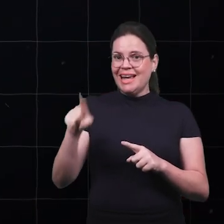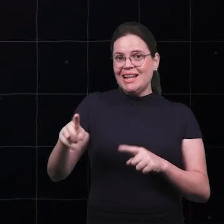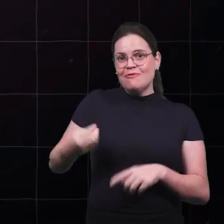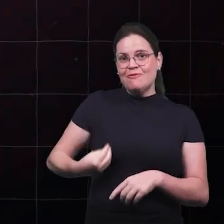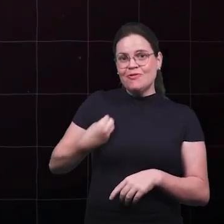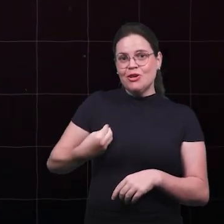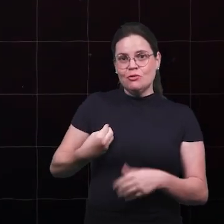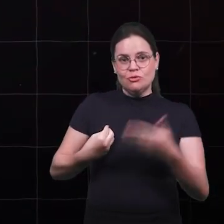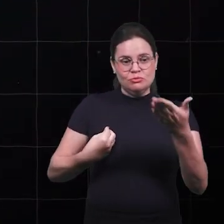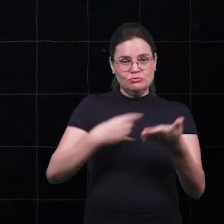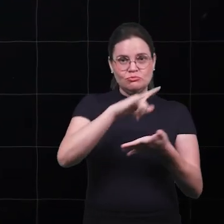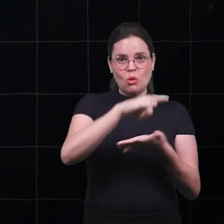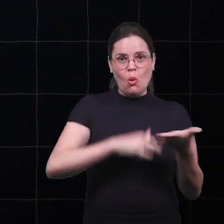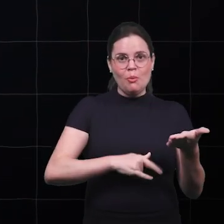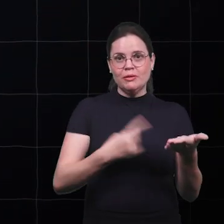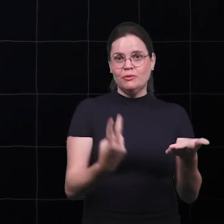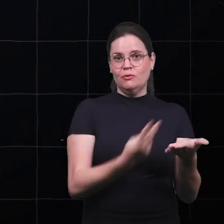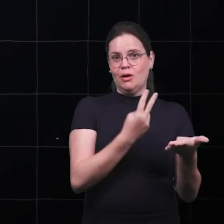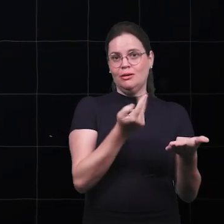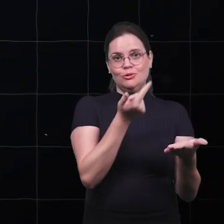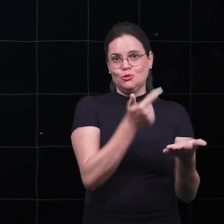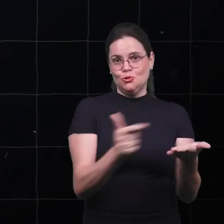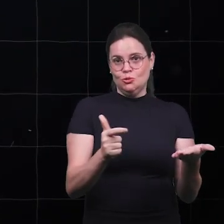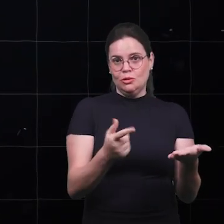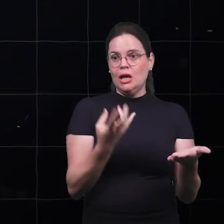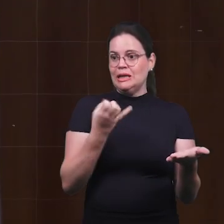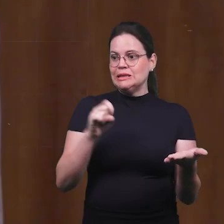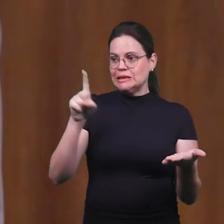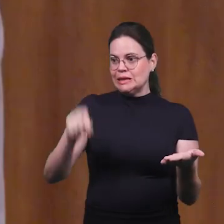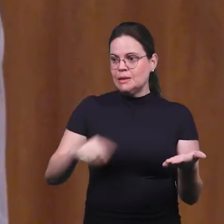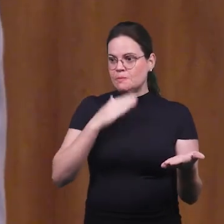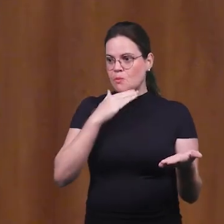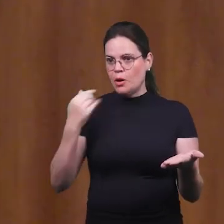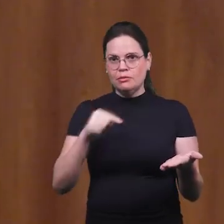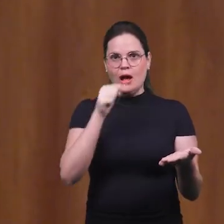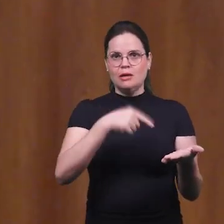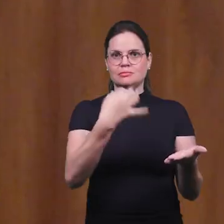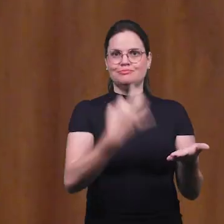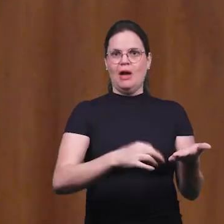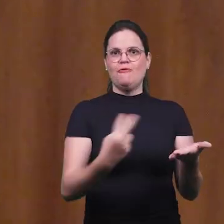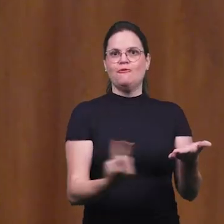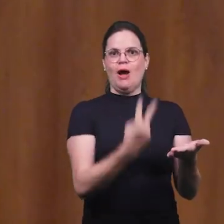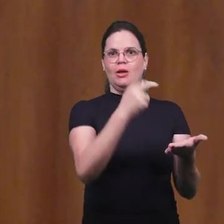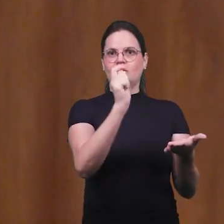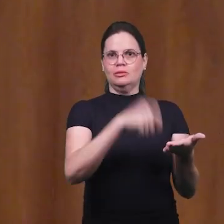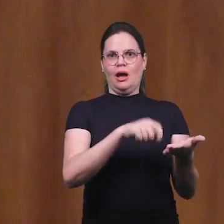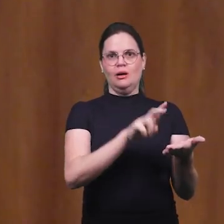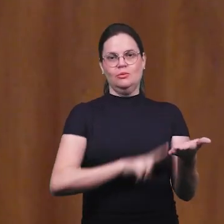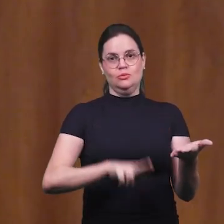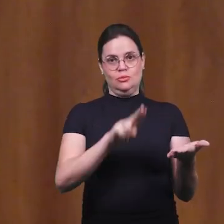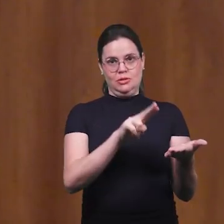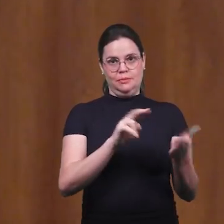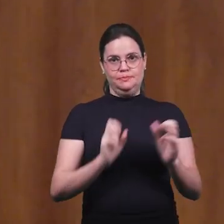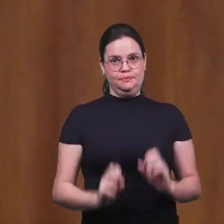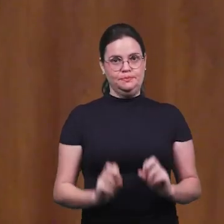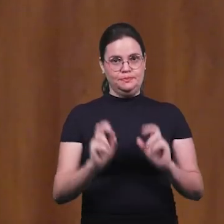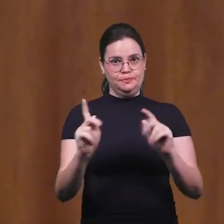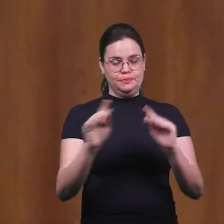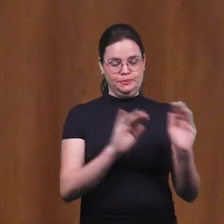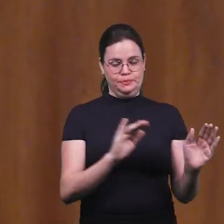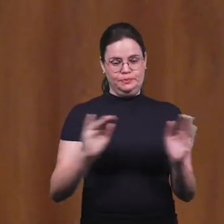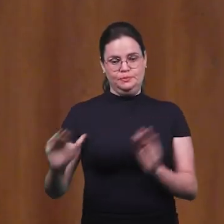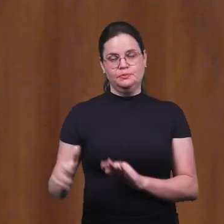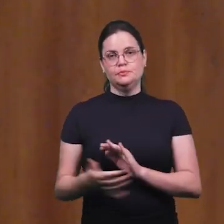terá ele algum valor enquanto o testador vive? Então esse texto aqui ele vai marcar o